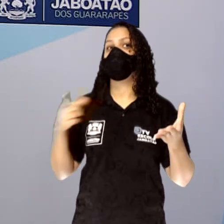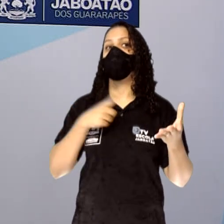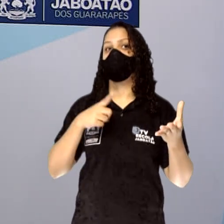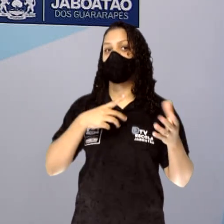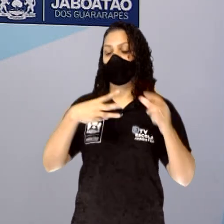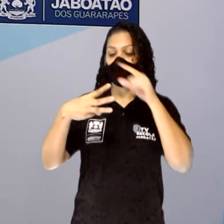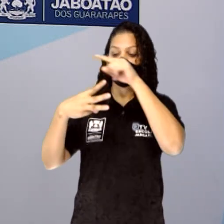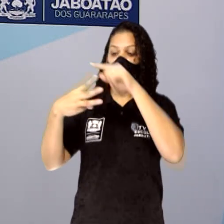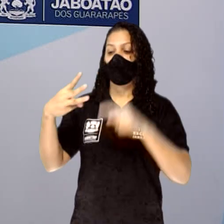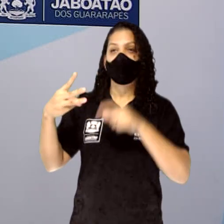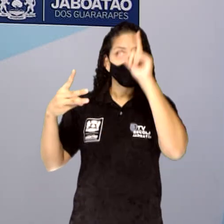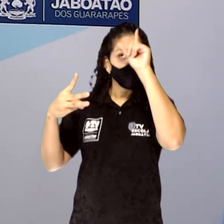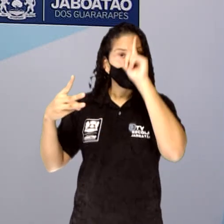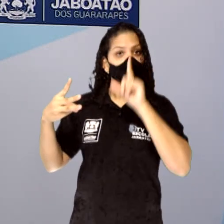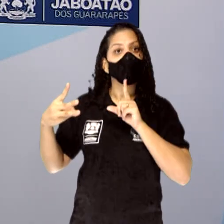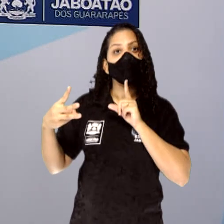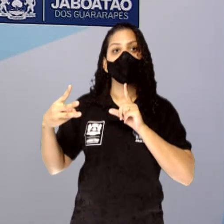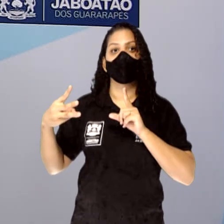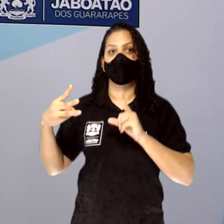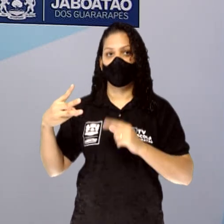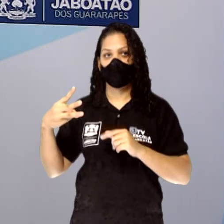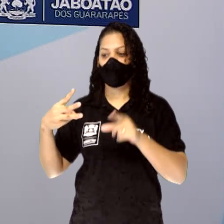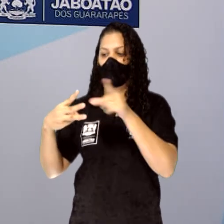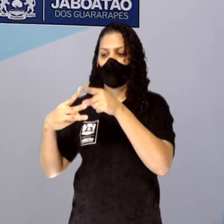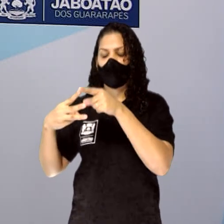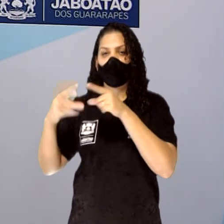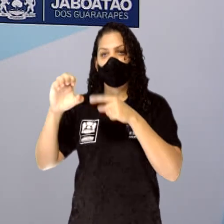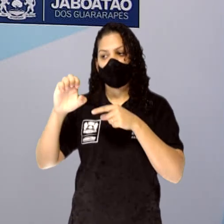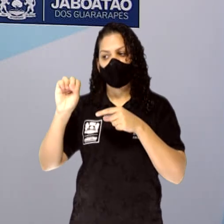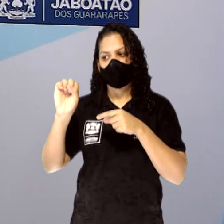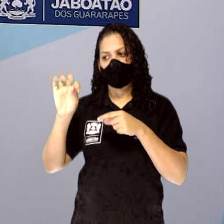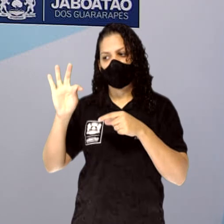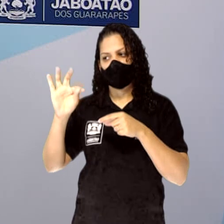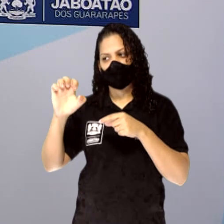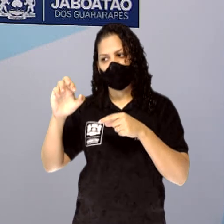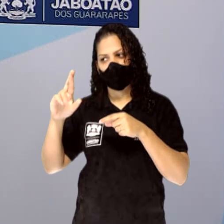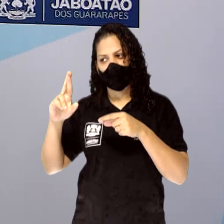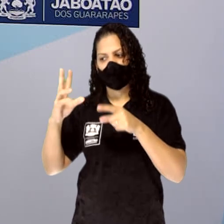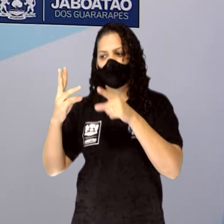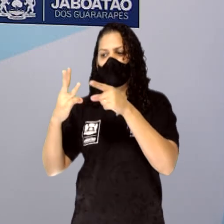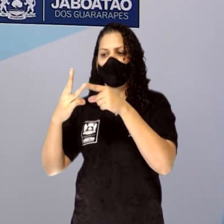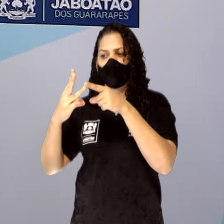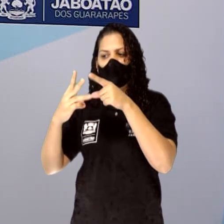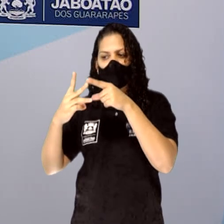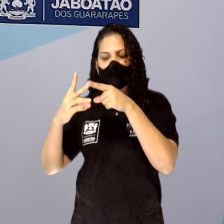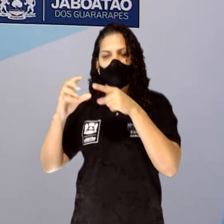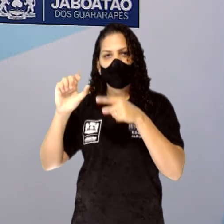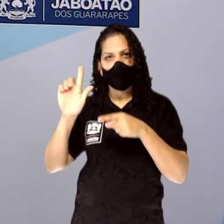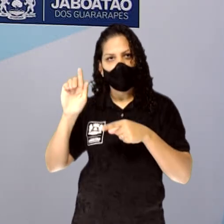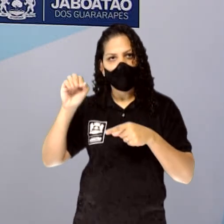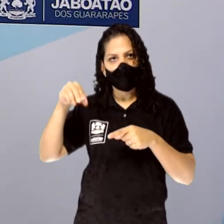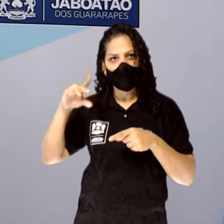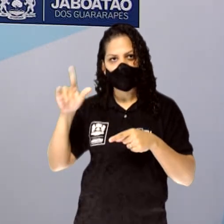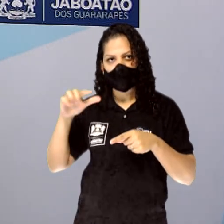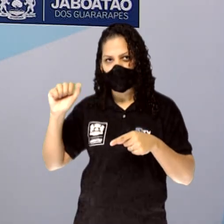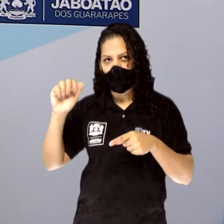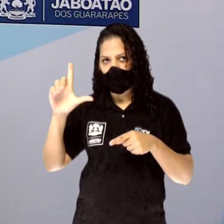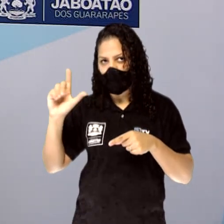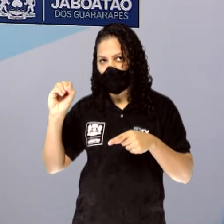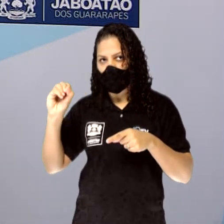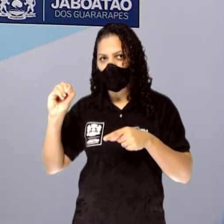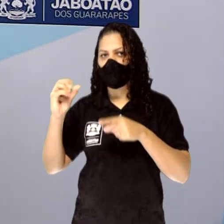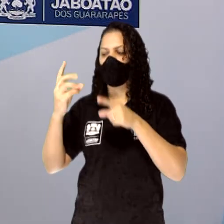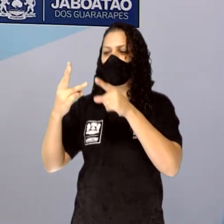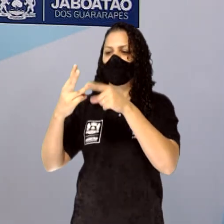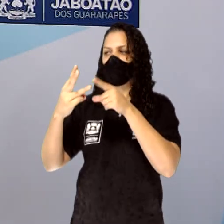3 perfis. Eu tenho o perfil da Esther, do Gonzalo e do Dário. E daí vocês vão imaginar